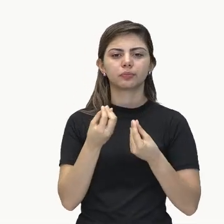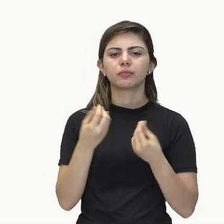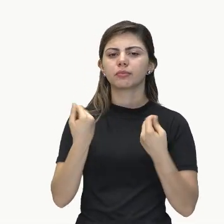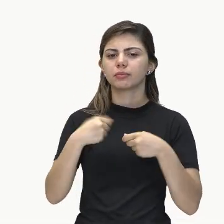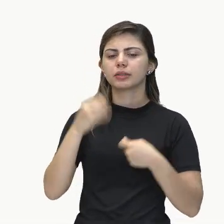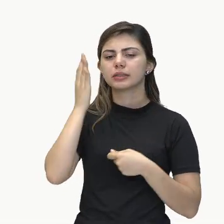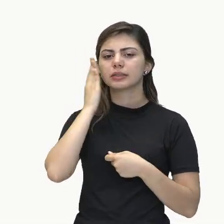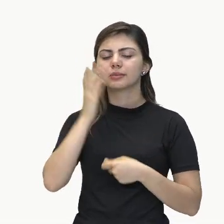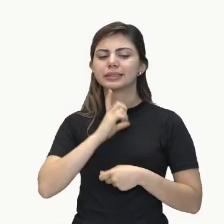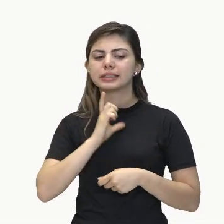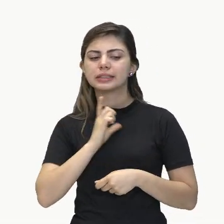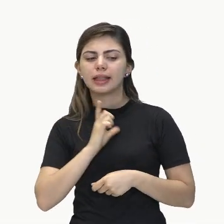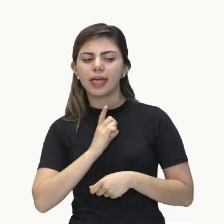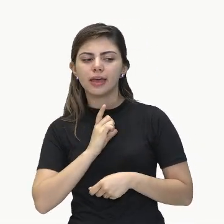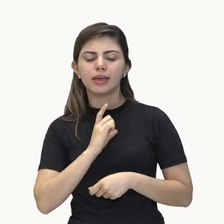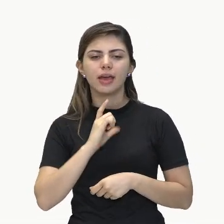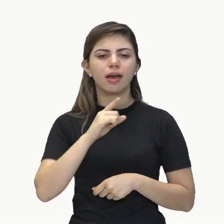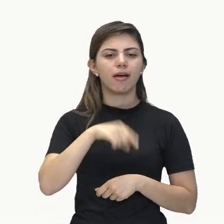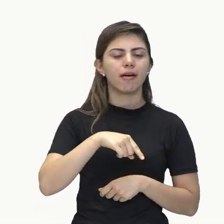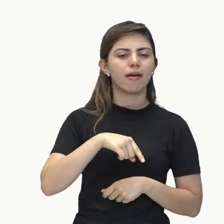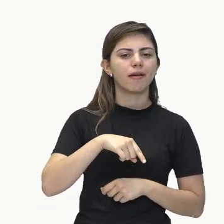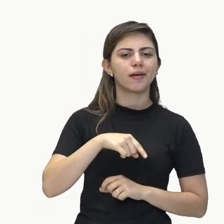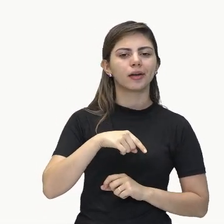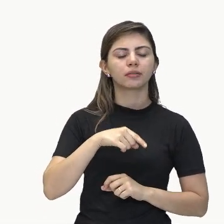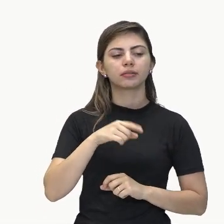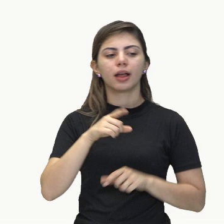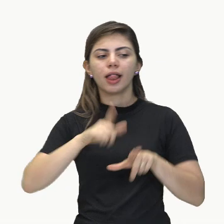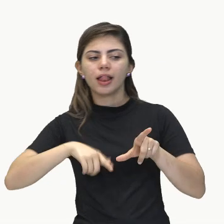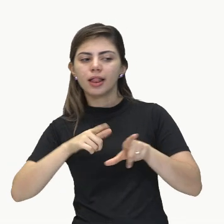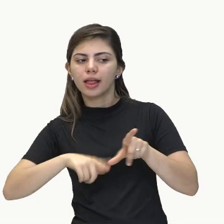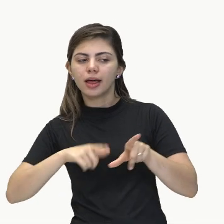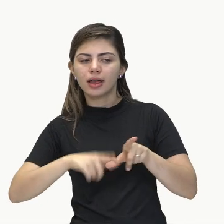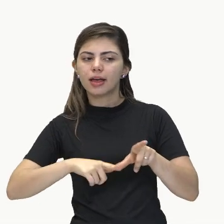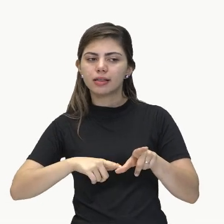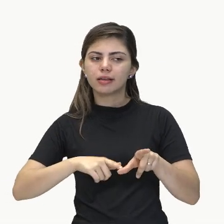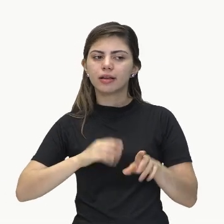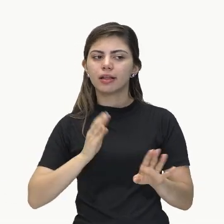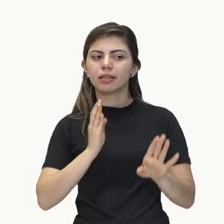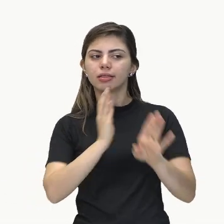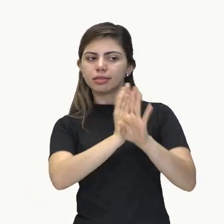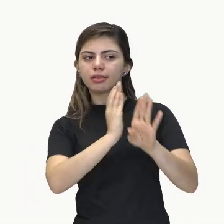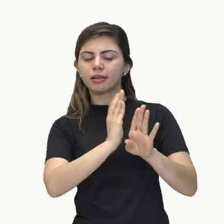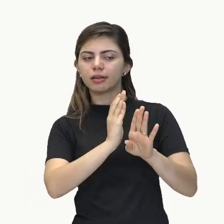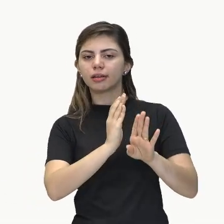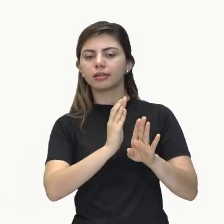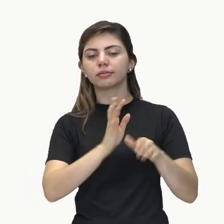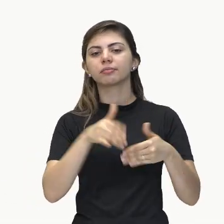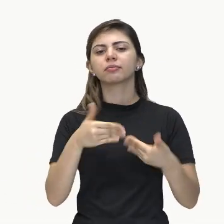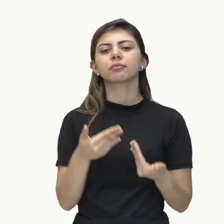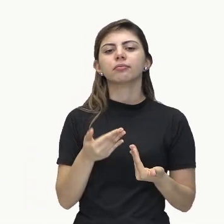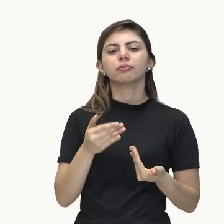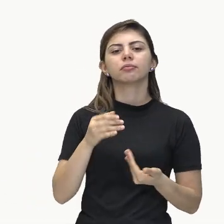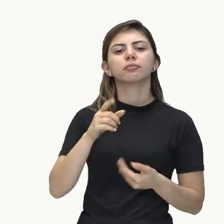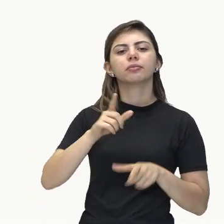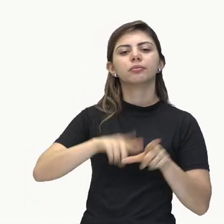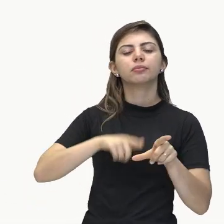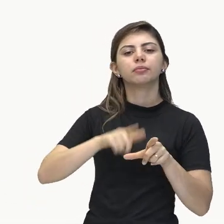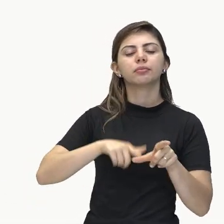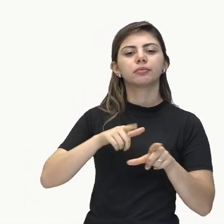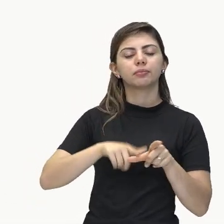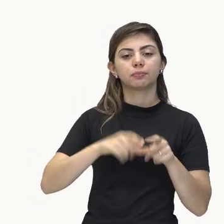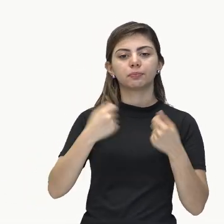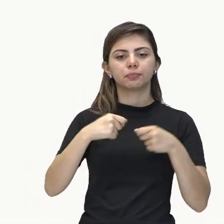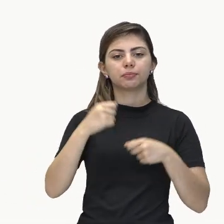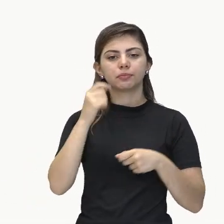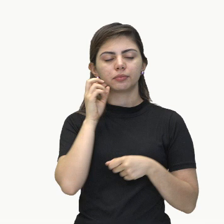possui algum dos termos, né, alguma letra simétrica. O que é simétrica? É aquela que